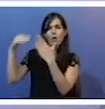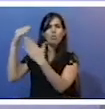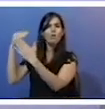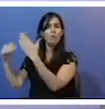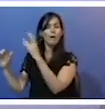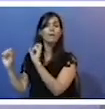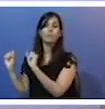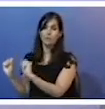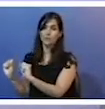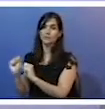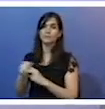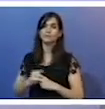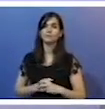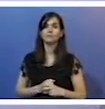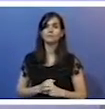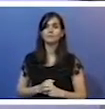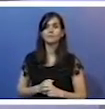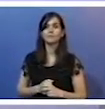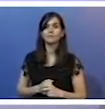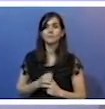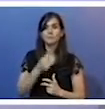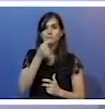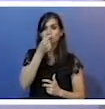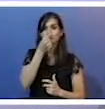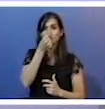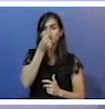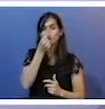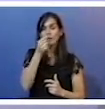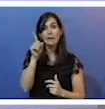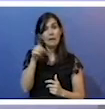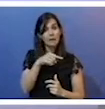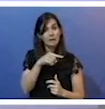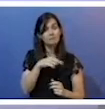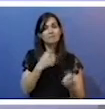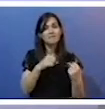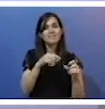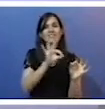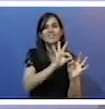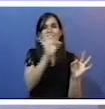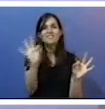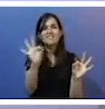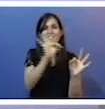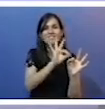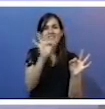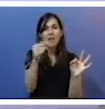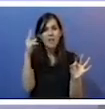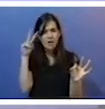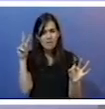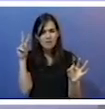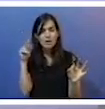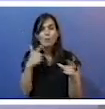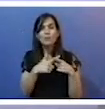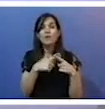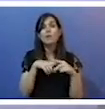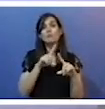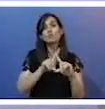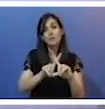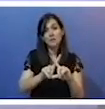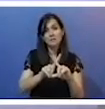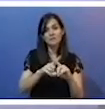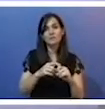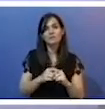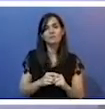com dois expoente bom e é que eu vou fazer a propriedade distributiva com a setinha só puxa